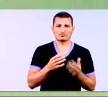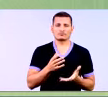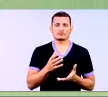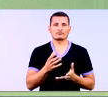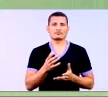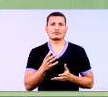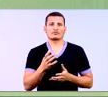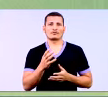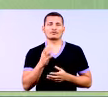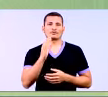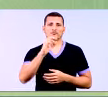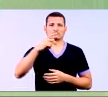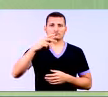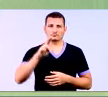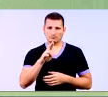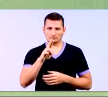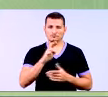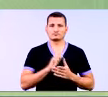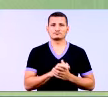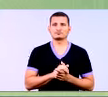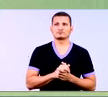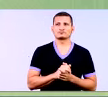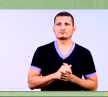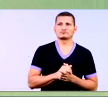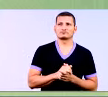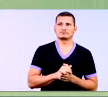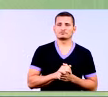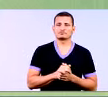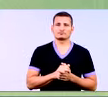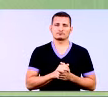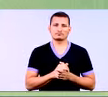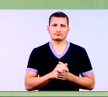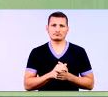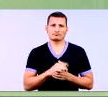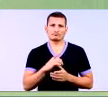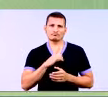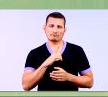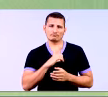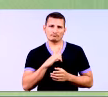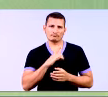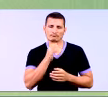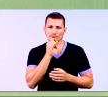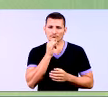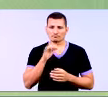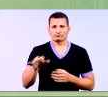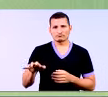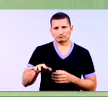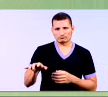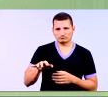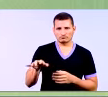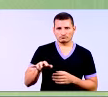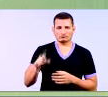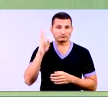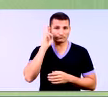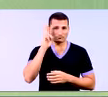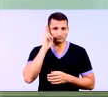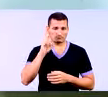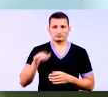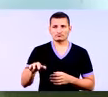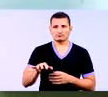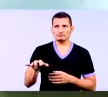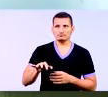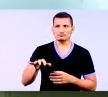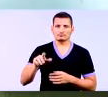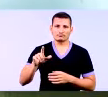processador. O processador vai lá e carrega aquele quando eu clico no mouse, né, pessoal? Lembram disso? Quando